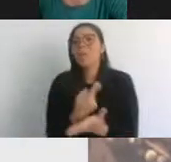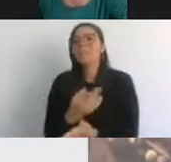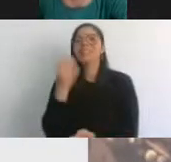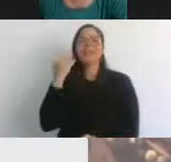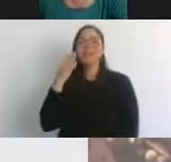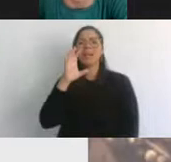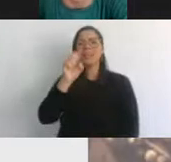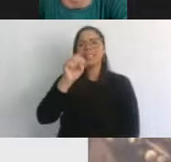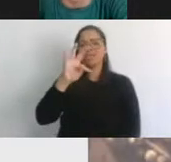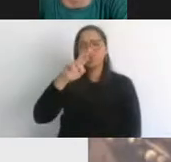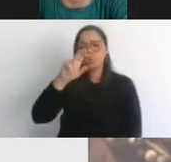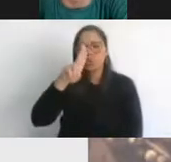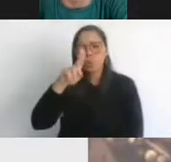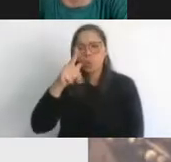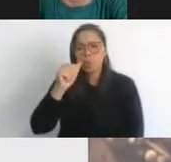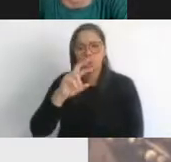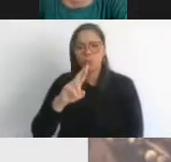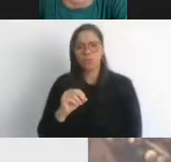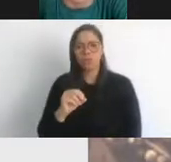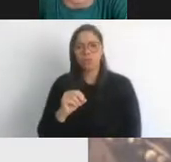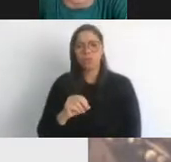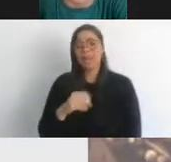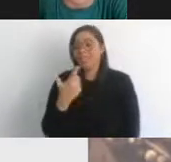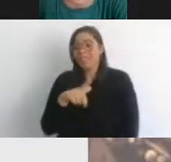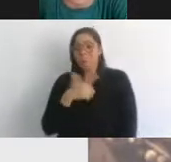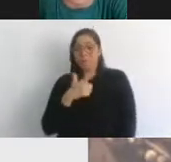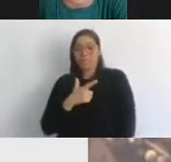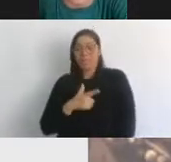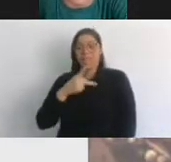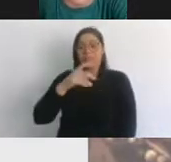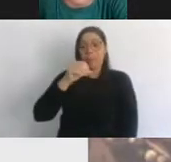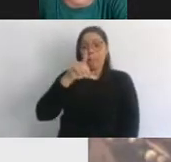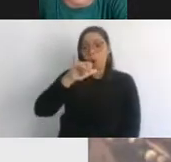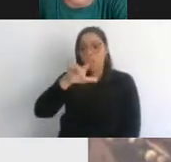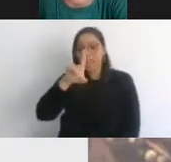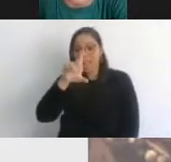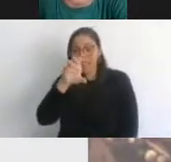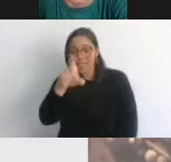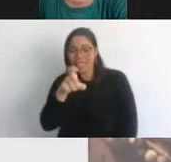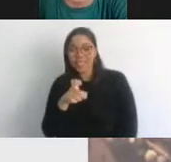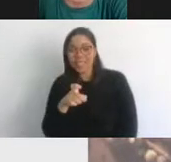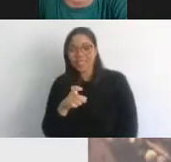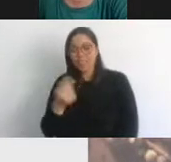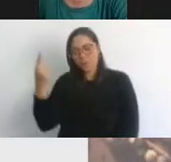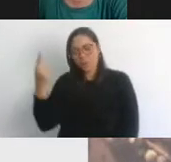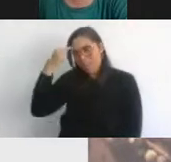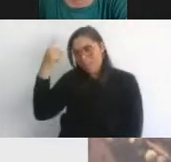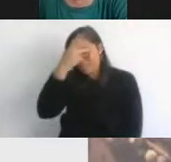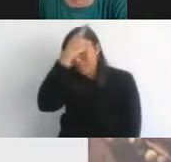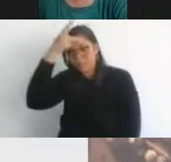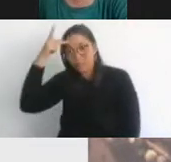desde que desistir ou não houve polidez quando a gente pensa é nas